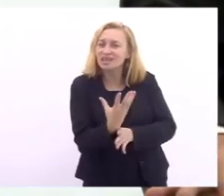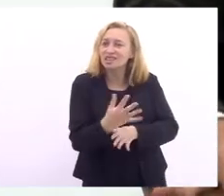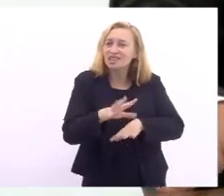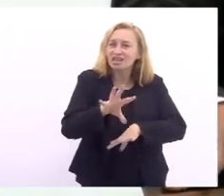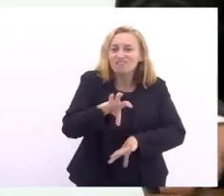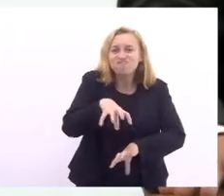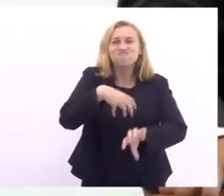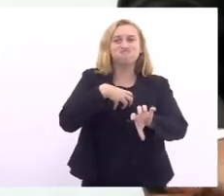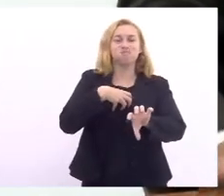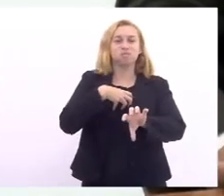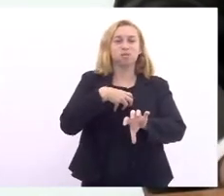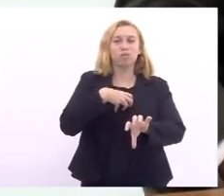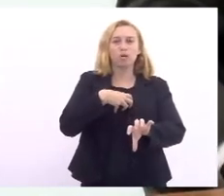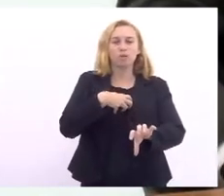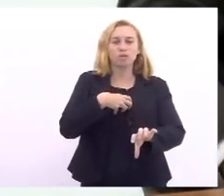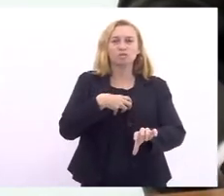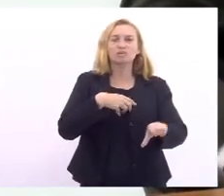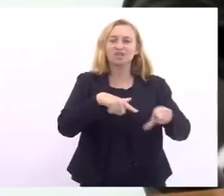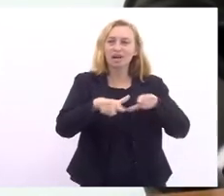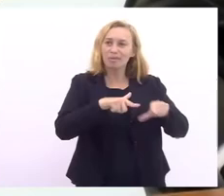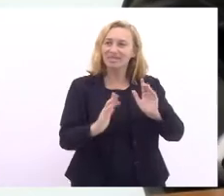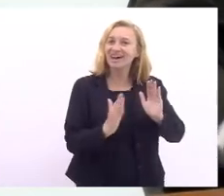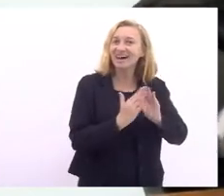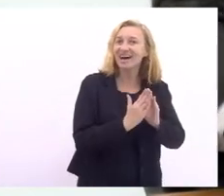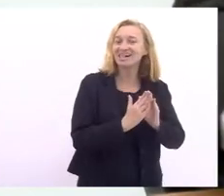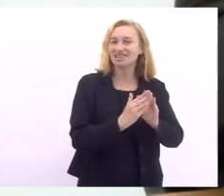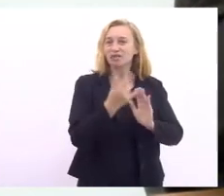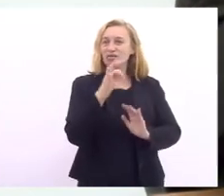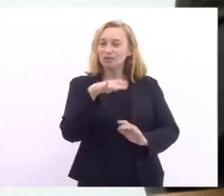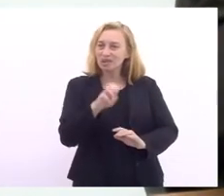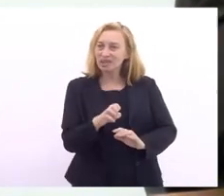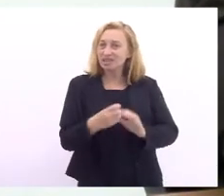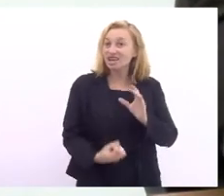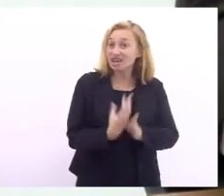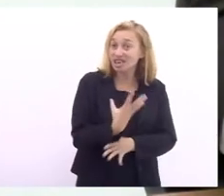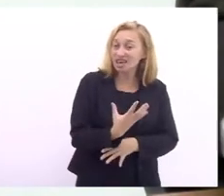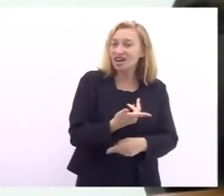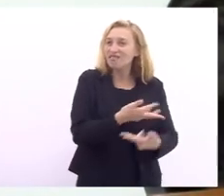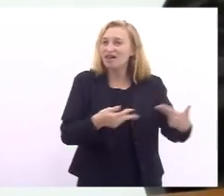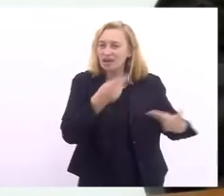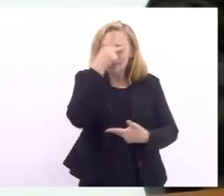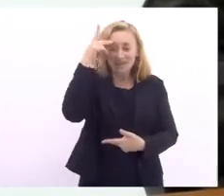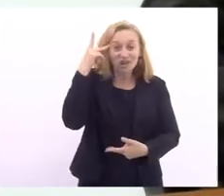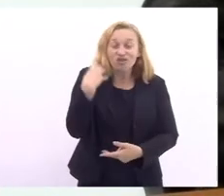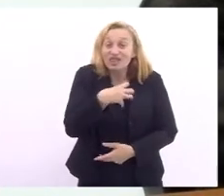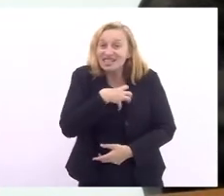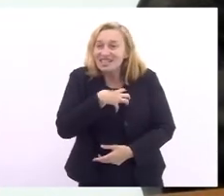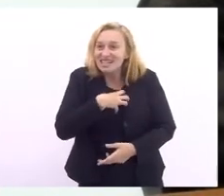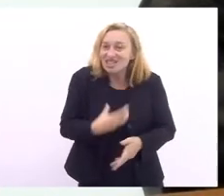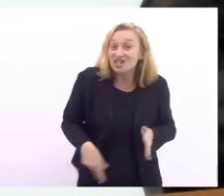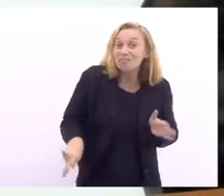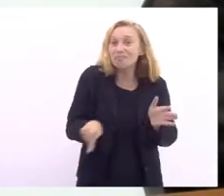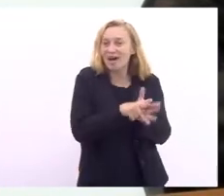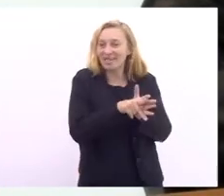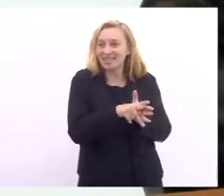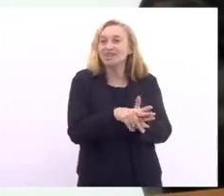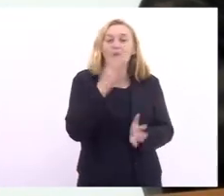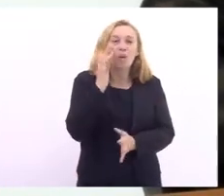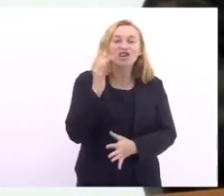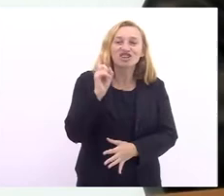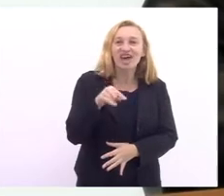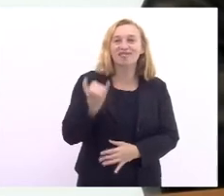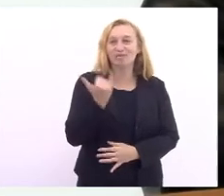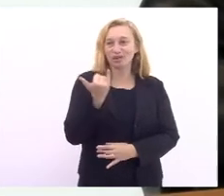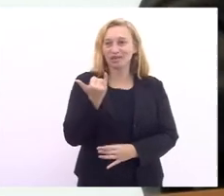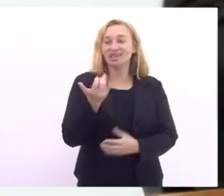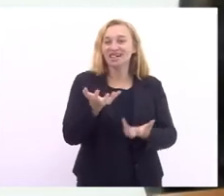identificam com a missão da casa Fluminense com o que ela constrói Tem muita gente que só de se sentir parte disso eu acho que isso